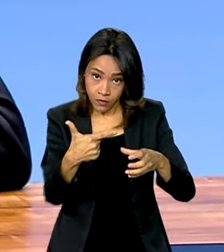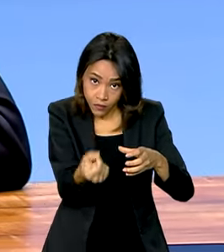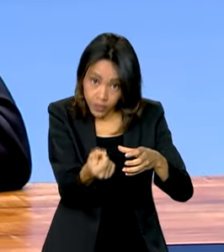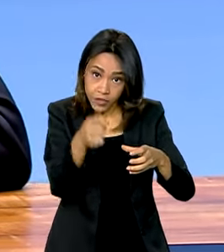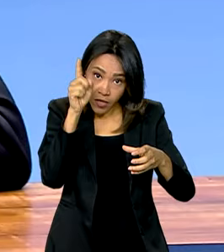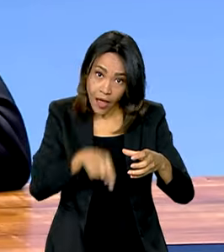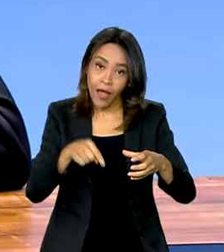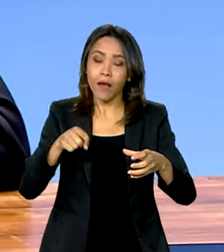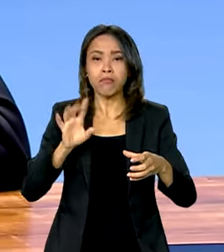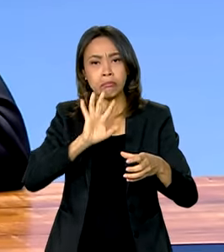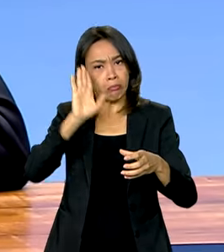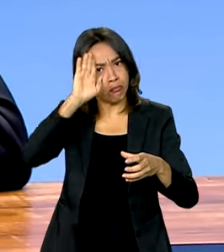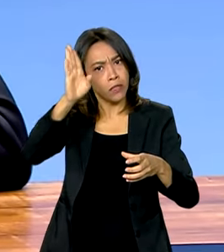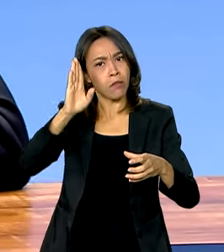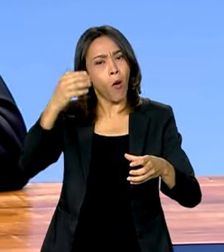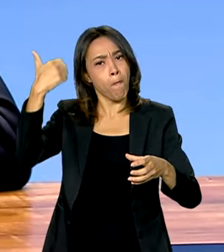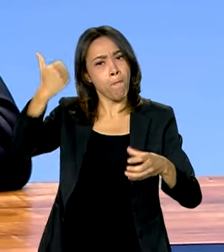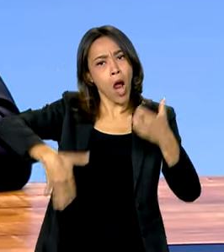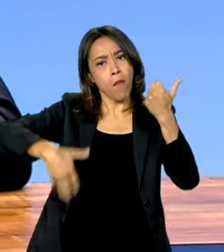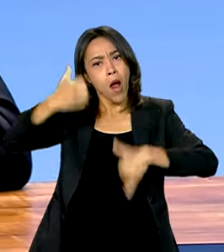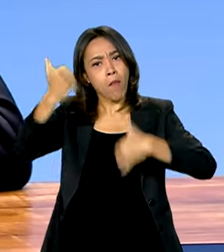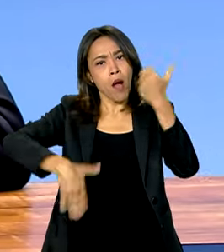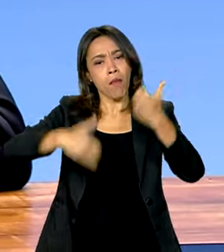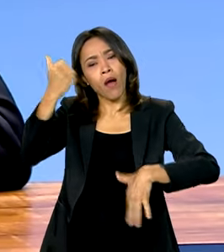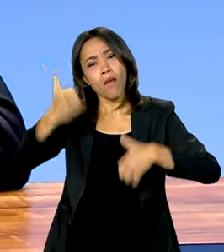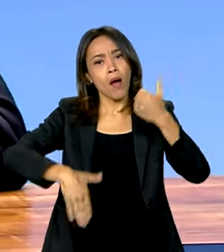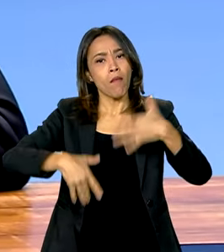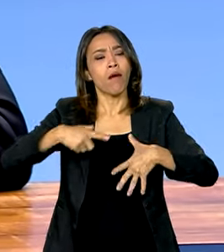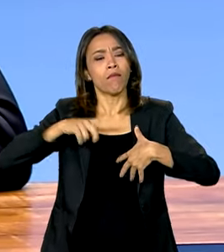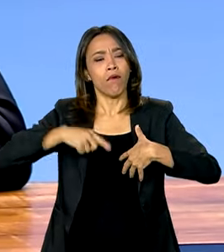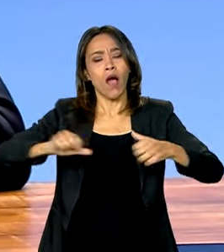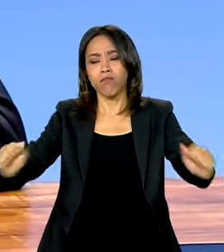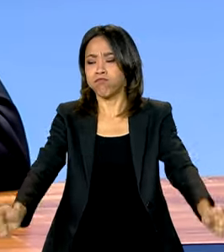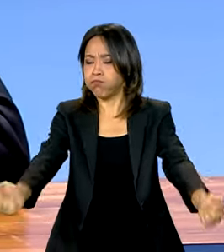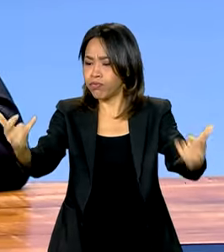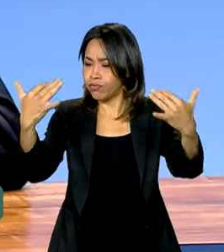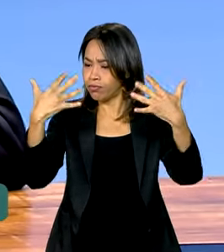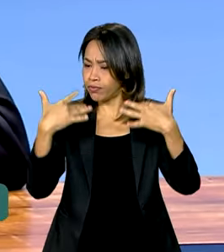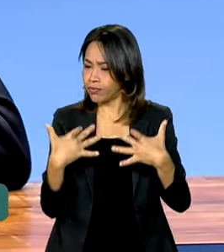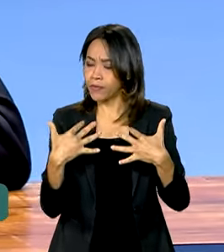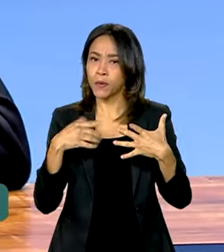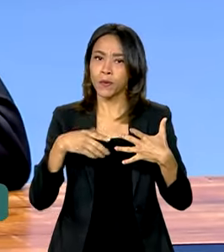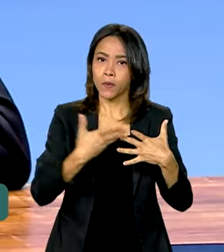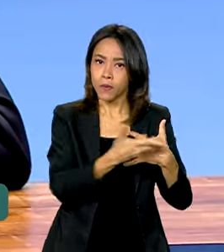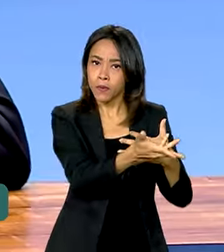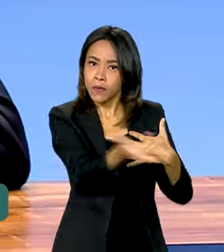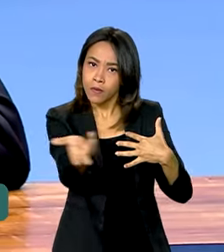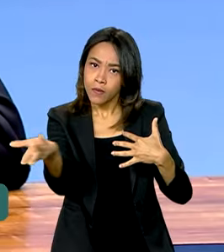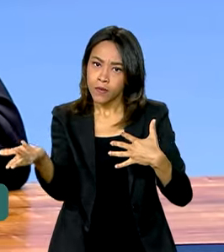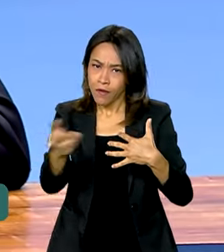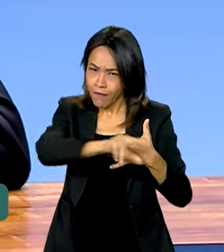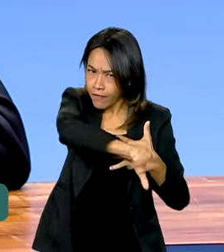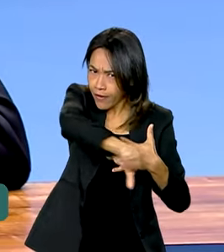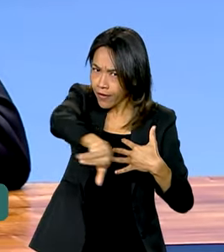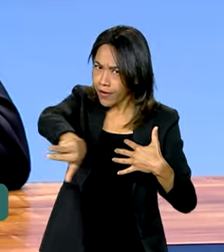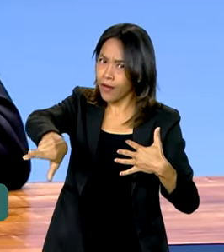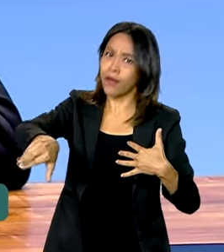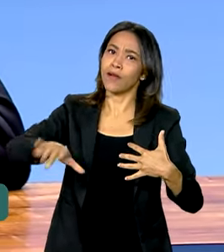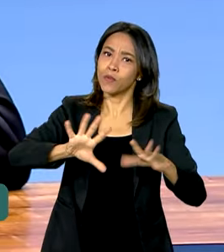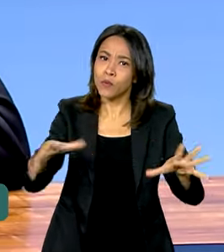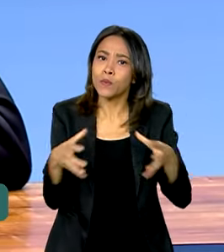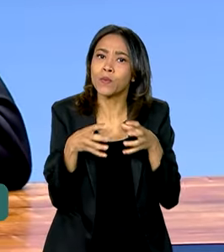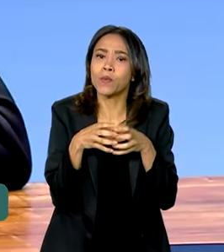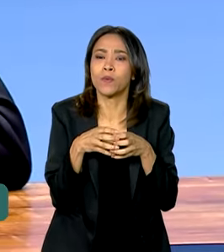da fala do presidente. Afinal, estarão reunidos na mesma sessão muitos integrantes do